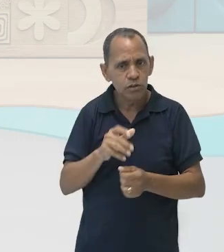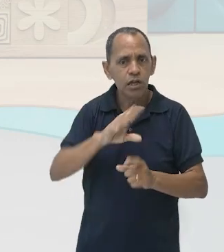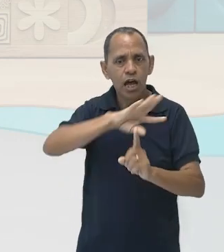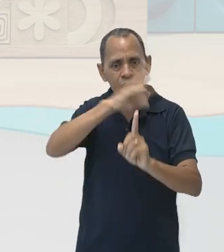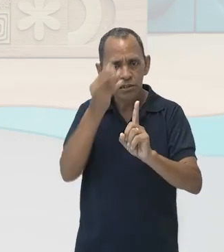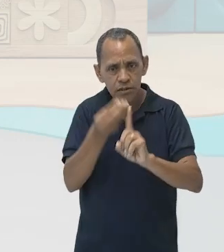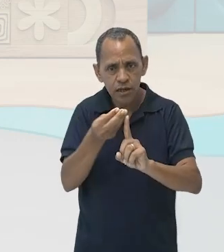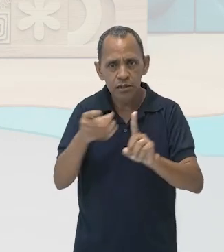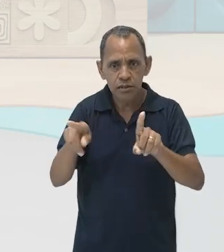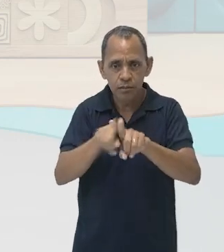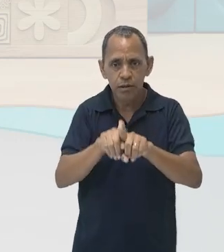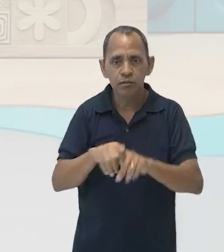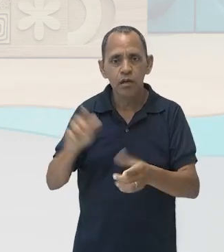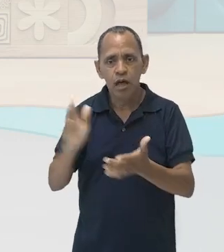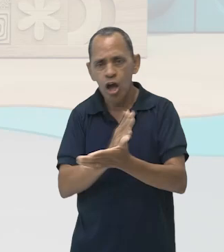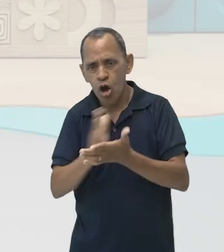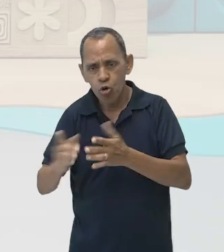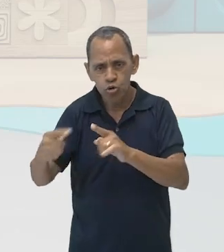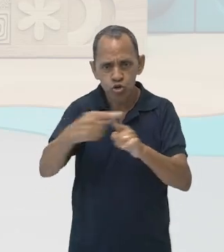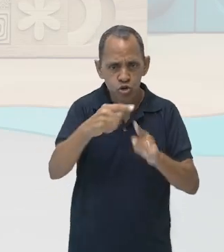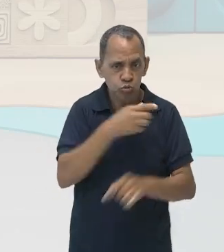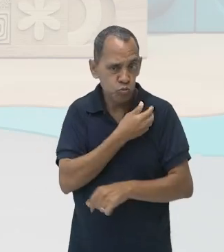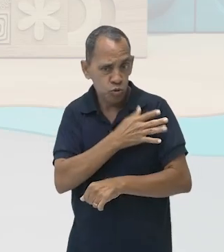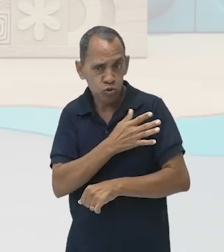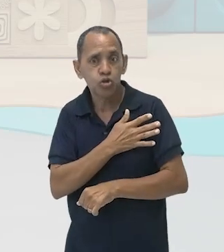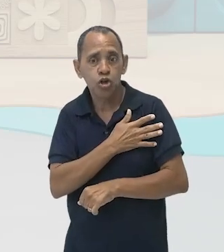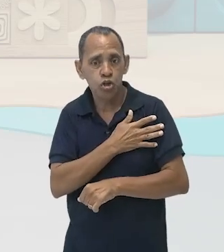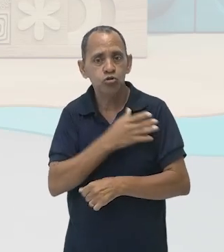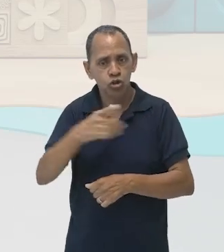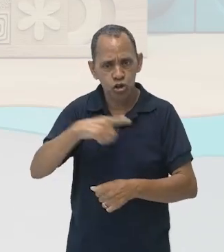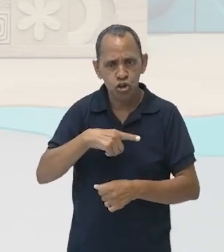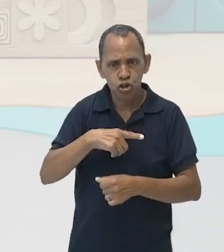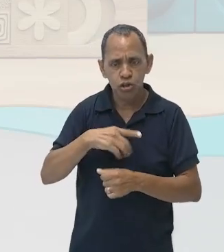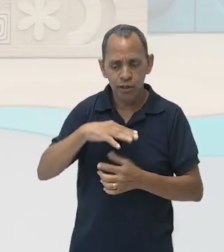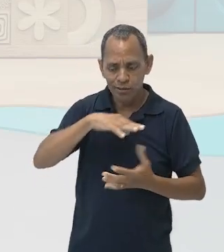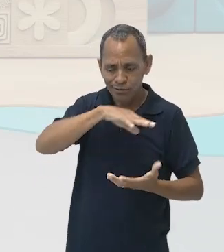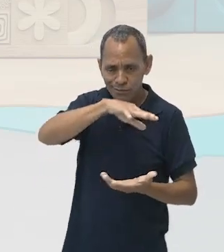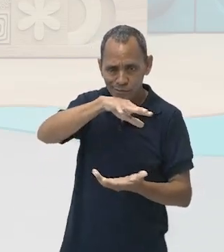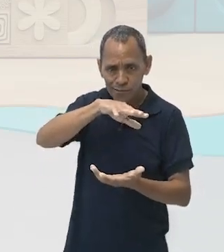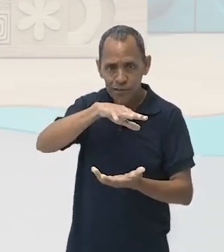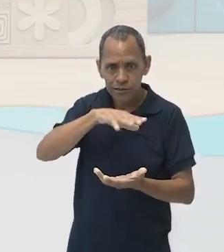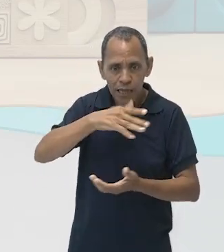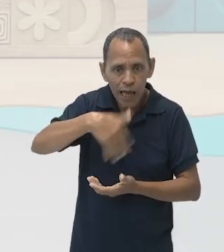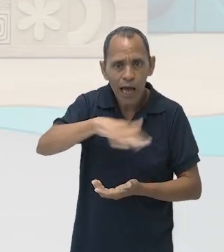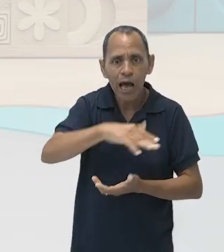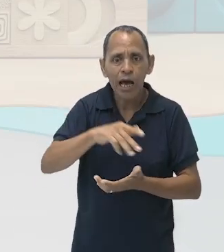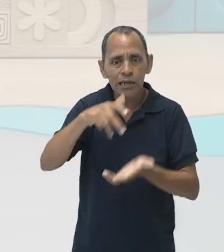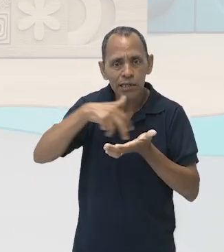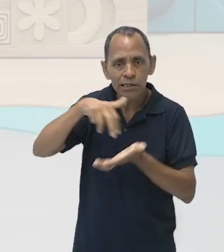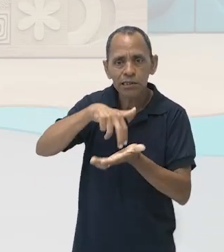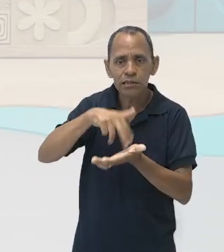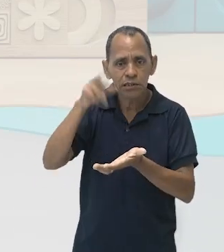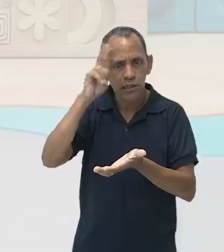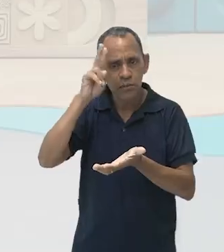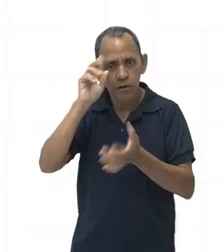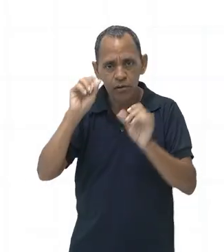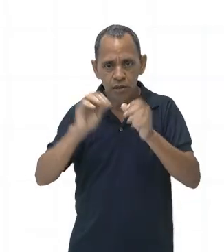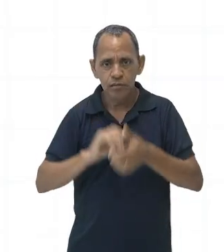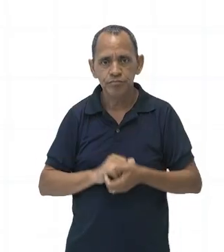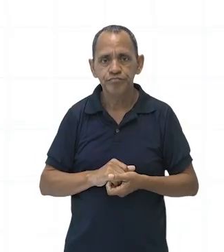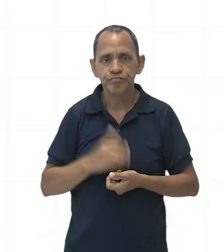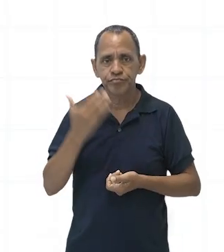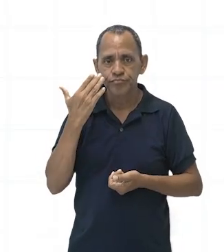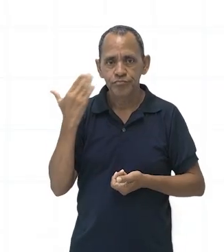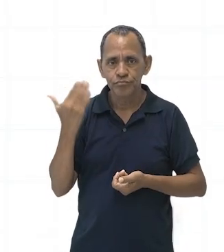foram alguns dos tipos de preconceitos que existem no mundo da dança. Vamos relembrar aí novamente?